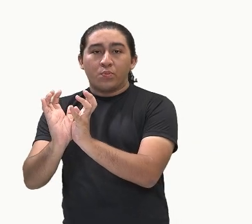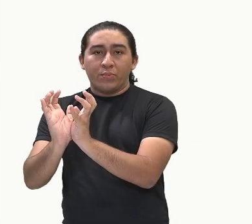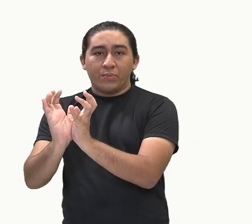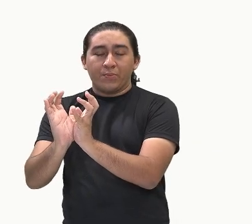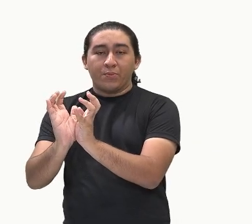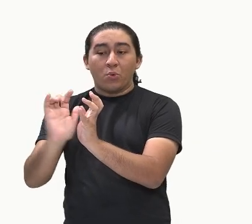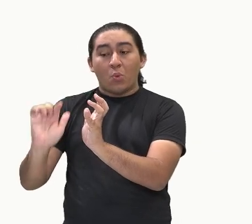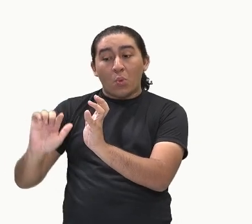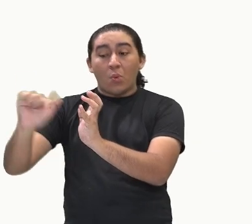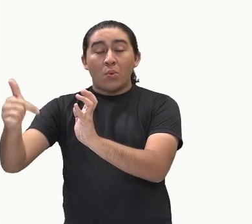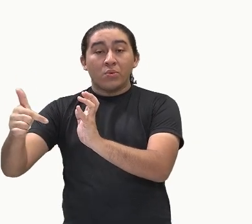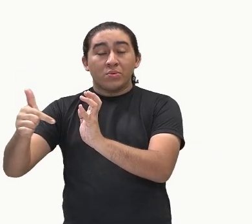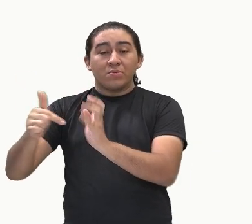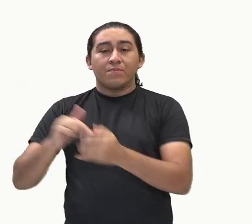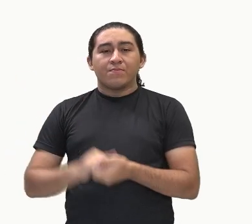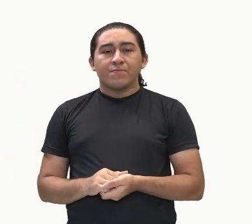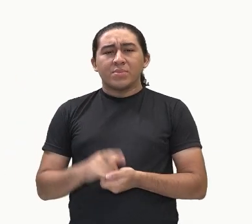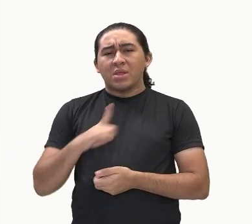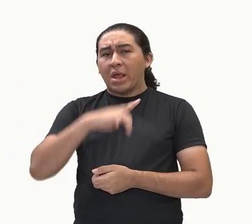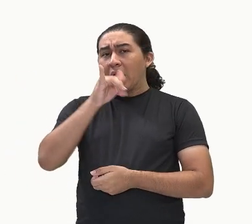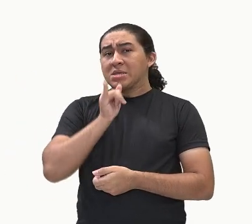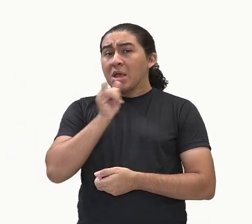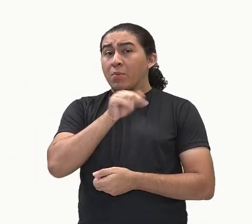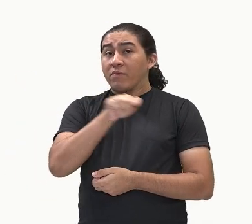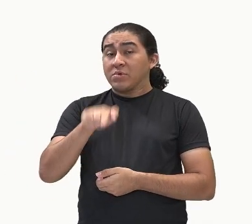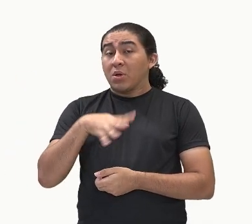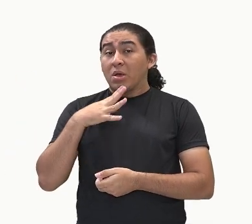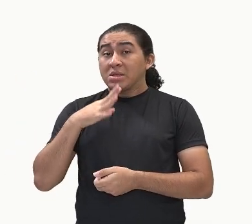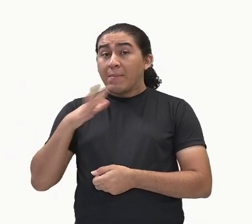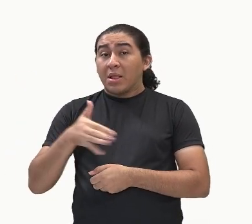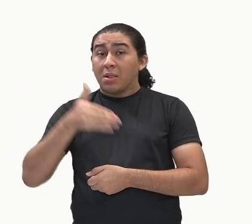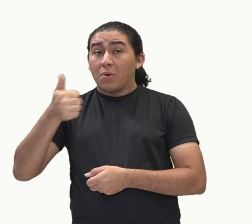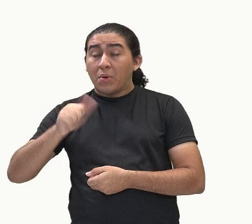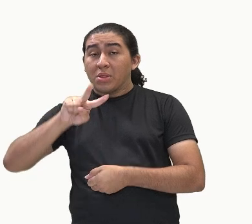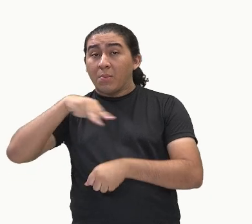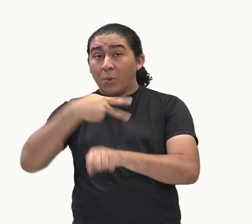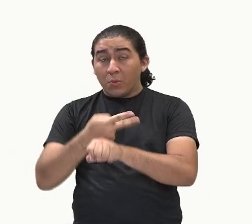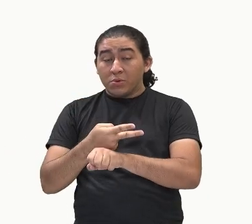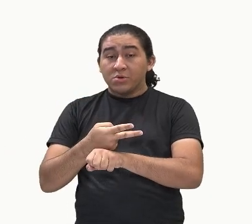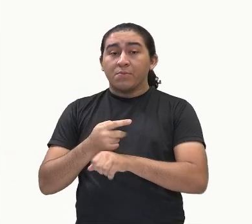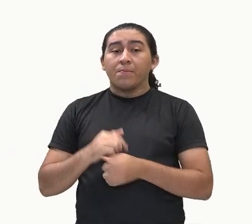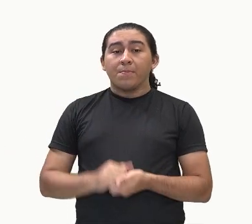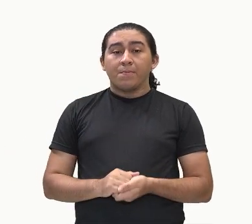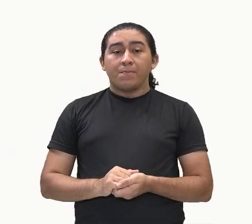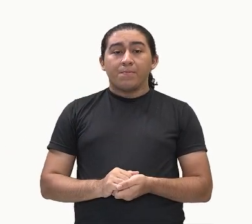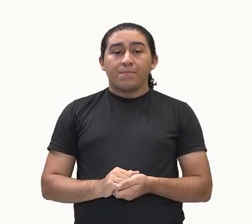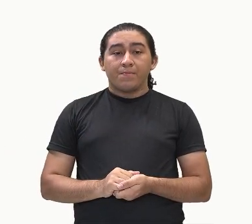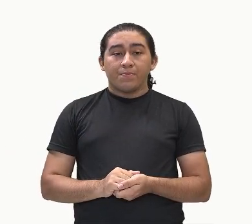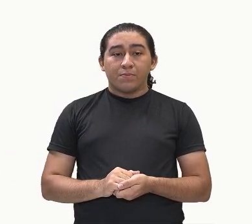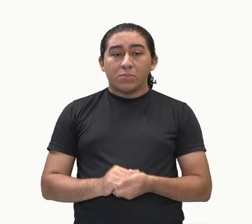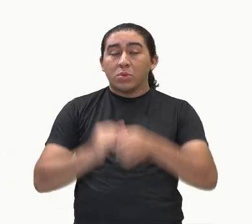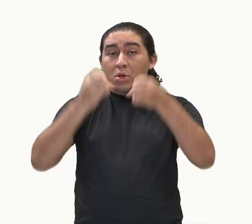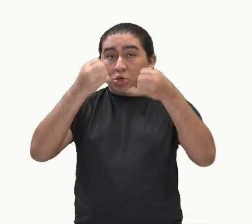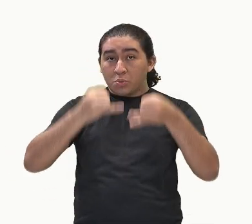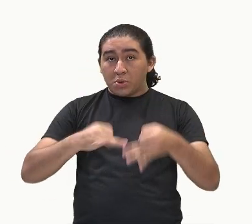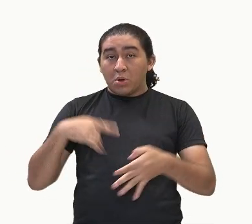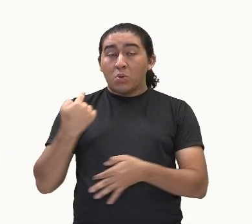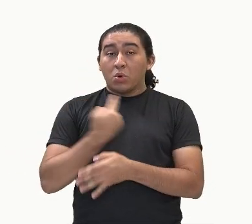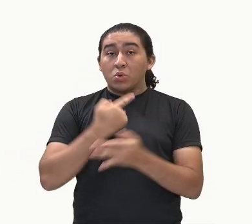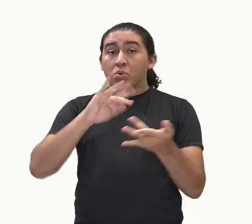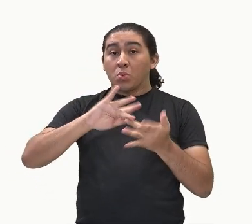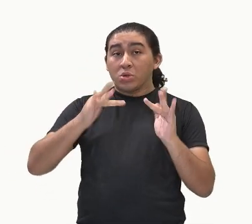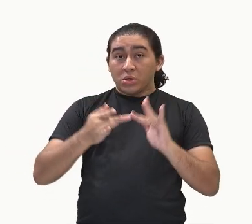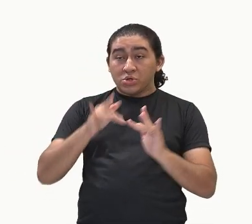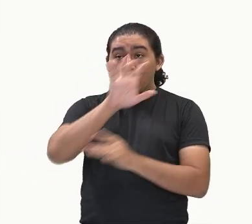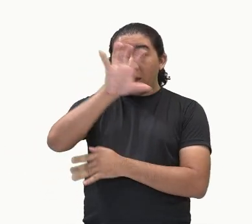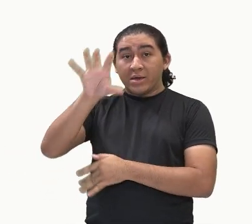como exemplos, que fica aí para vocês conhecerem um pouquinho depois, que falam também desse nosso contexto regional,